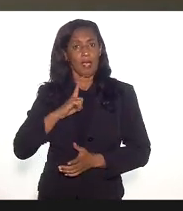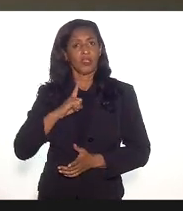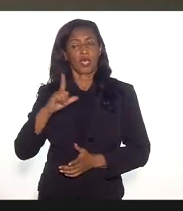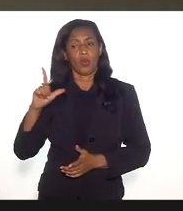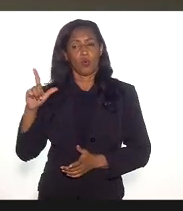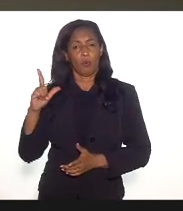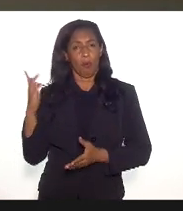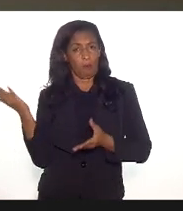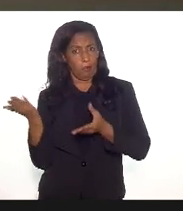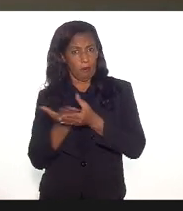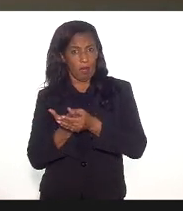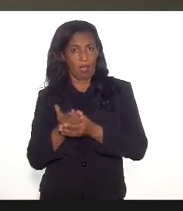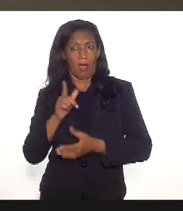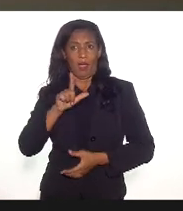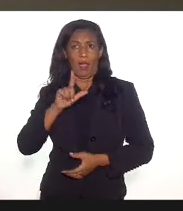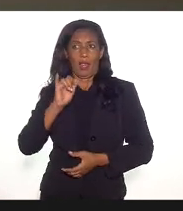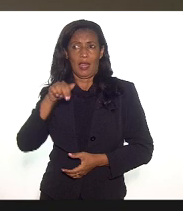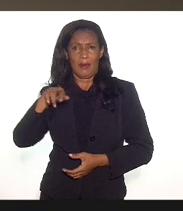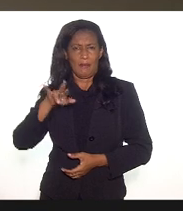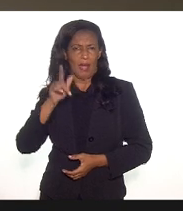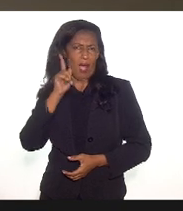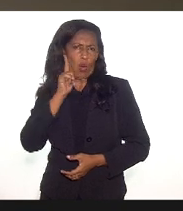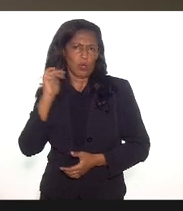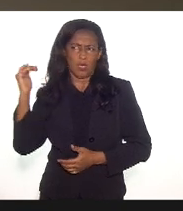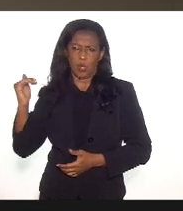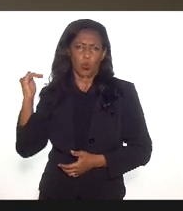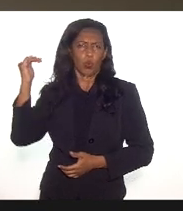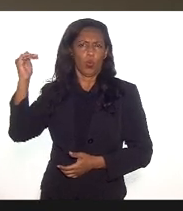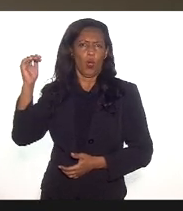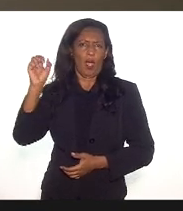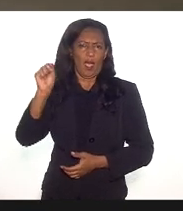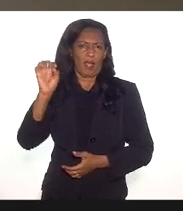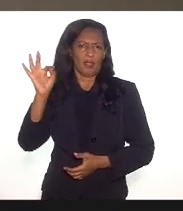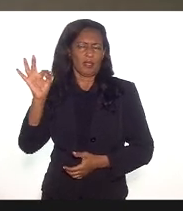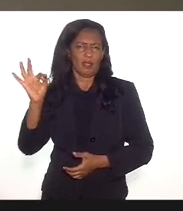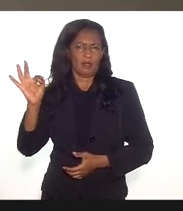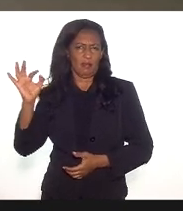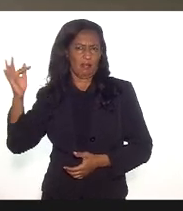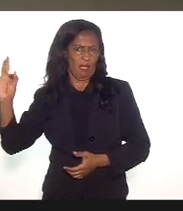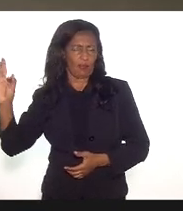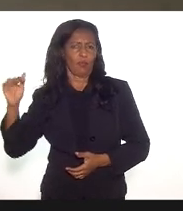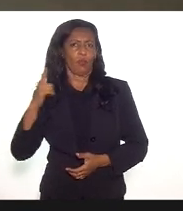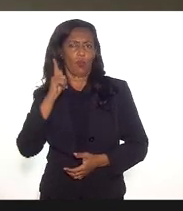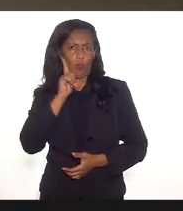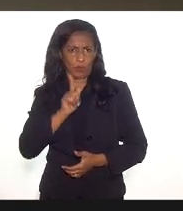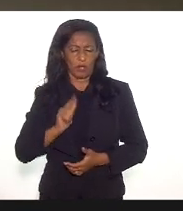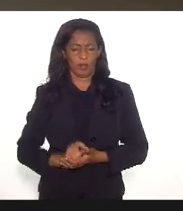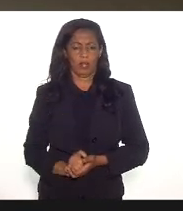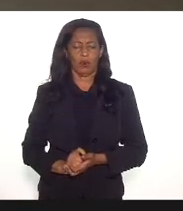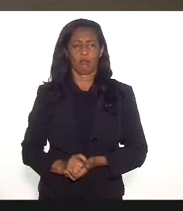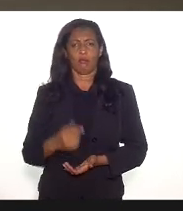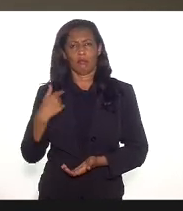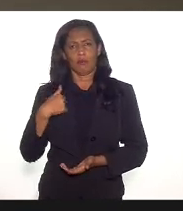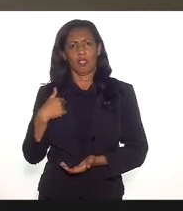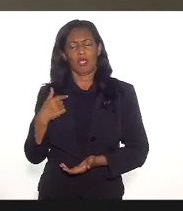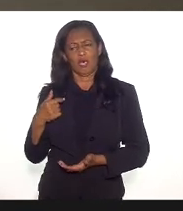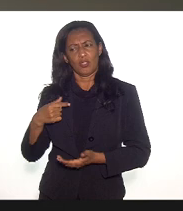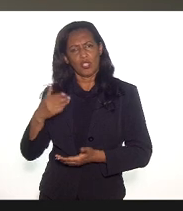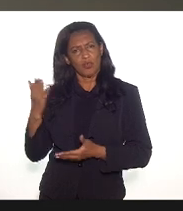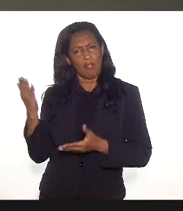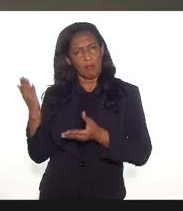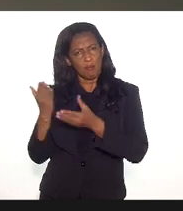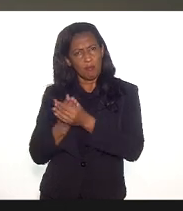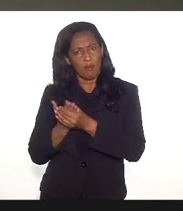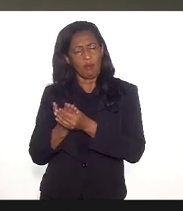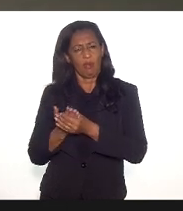que o governo do Estado obteve no Supremo e nós vamos entrar com regime até lá, então a gente